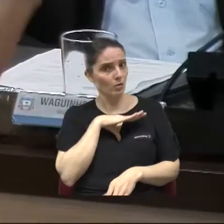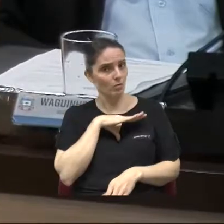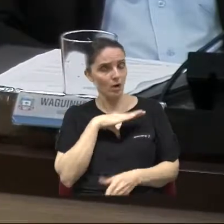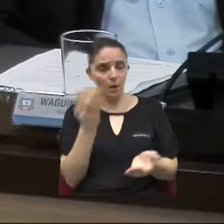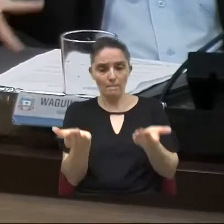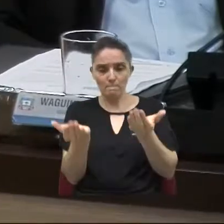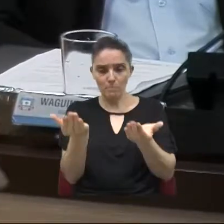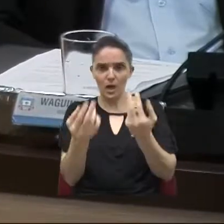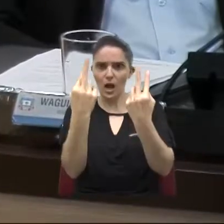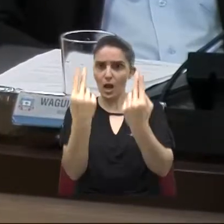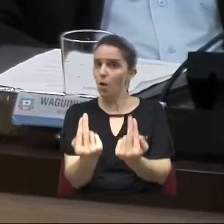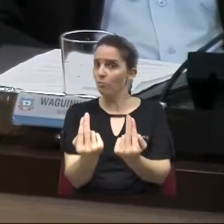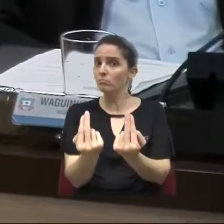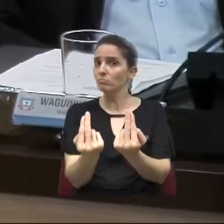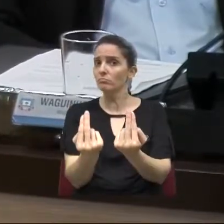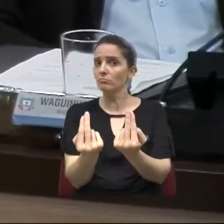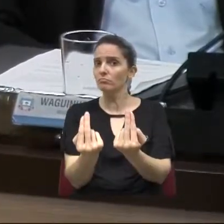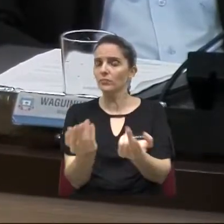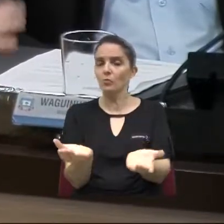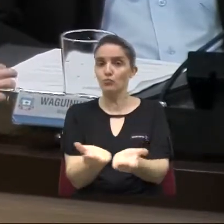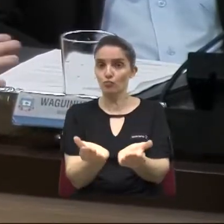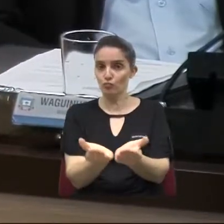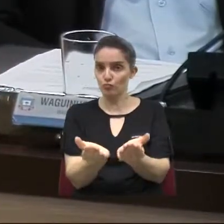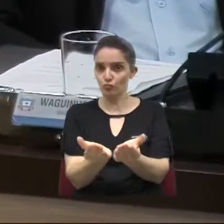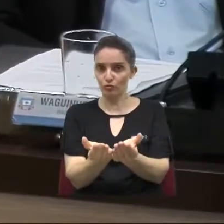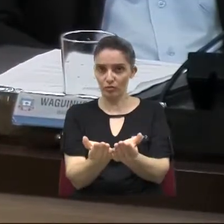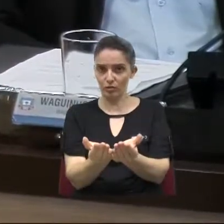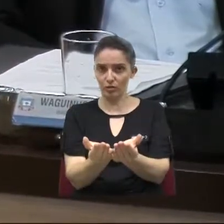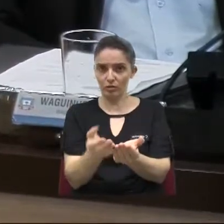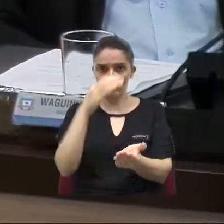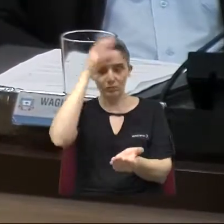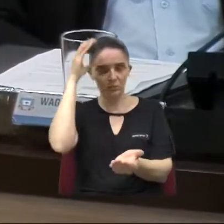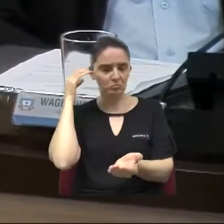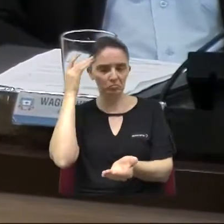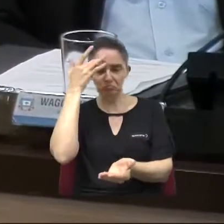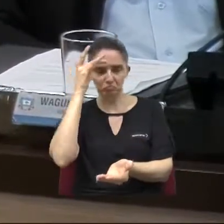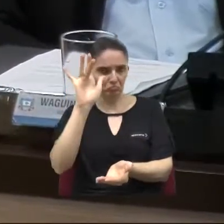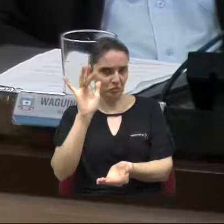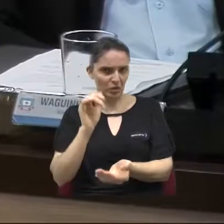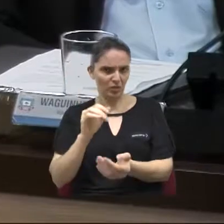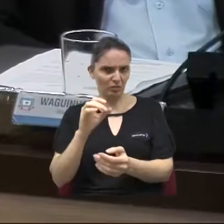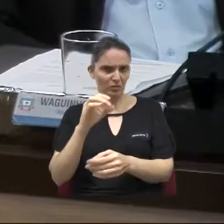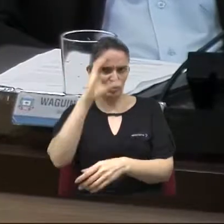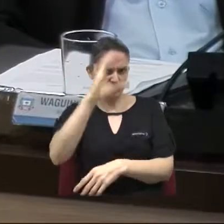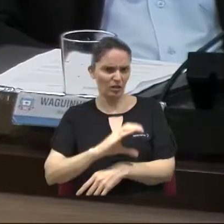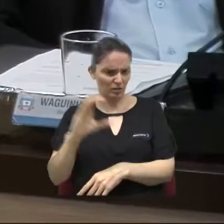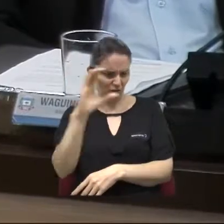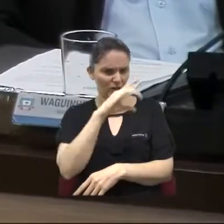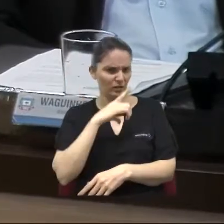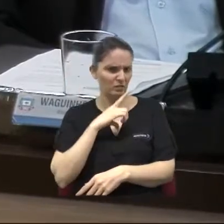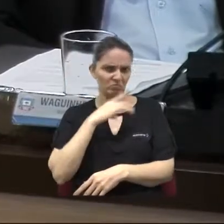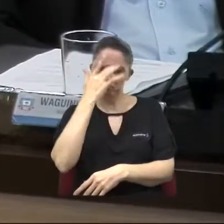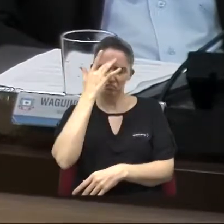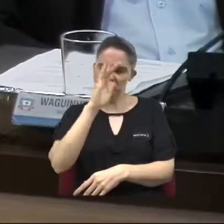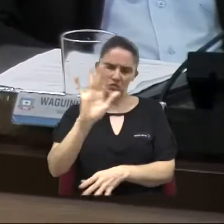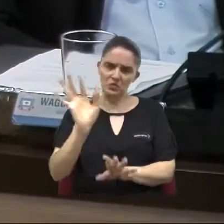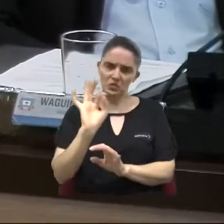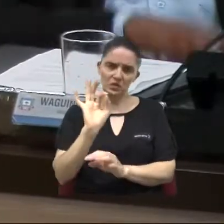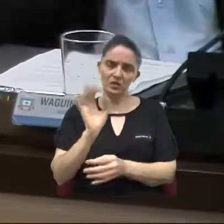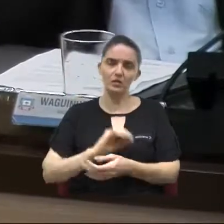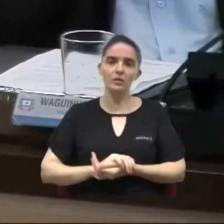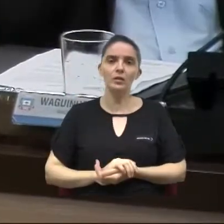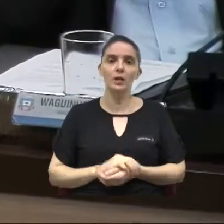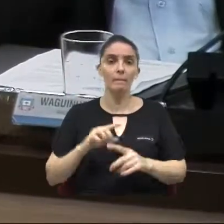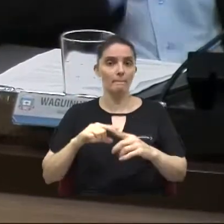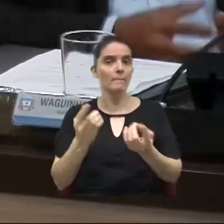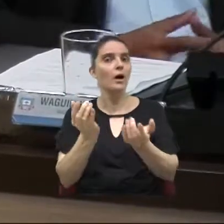peso. Então, a comunidade evangélica, desconheço se outro segmento, a católica também tem, eu já desconheço como que funciona o trabalho, mas